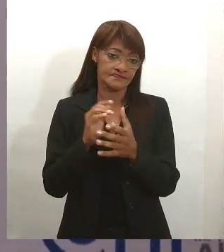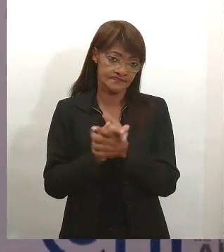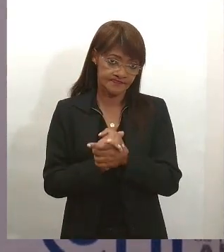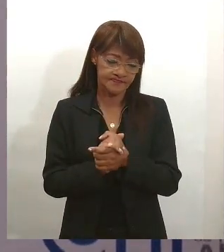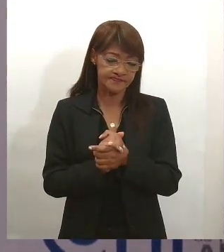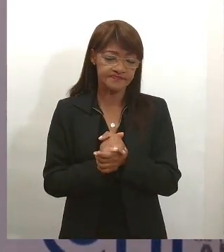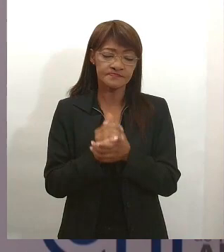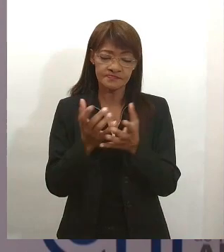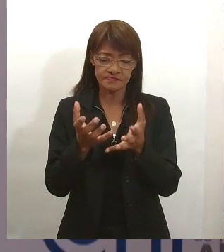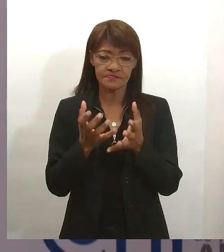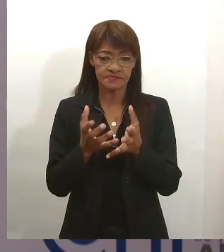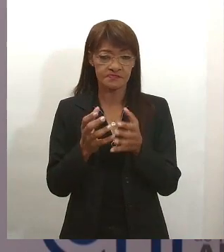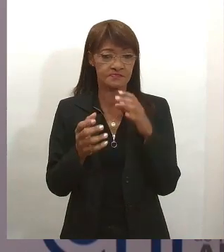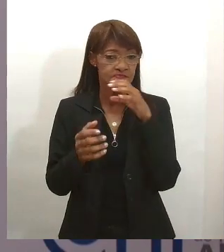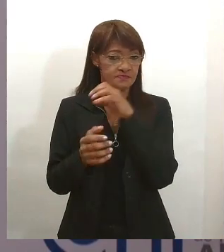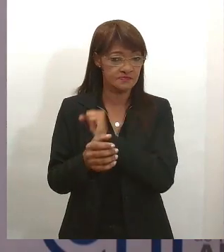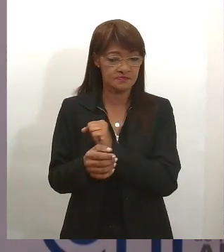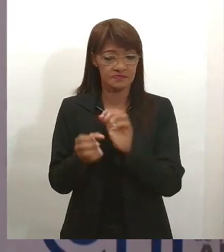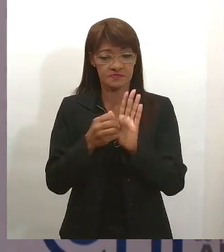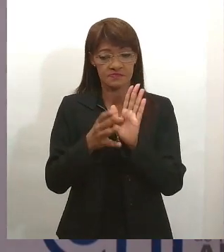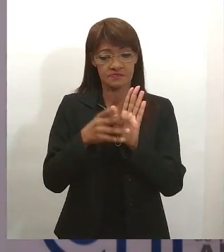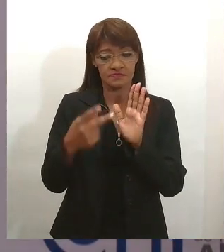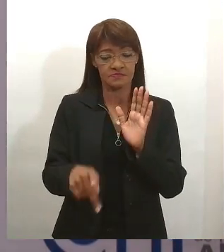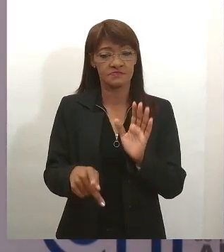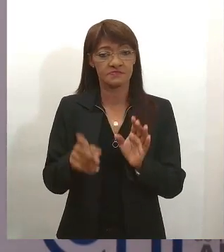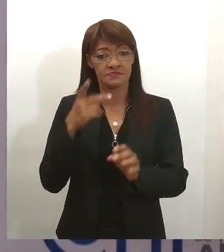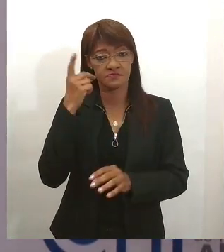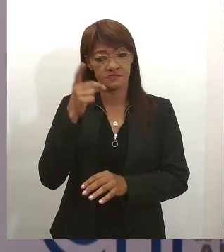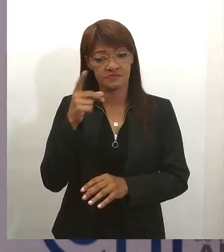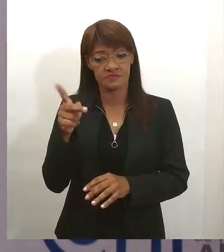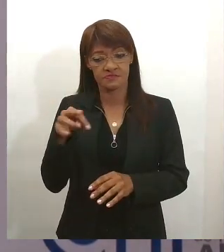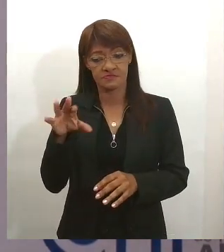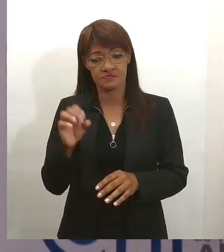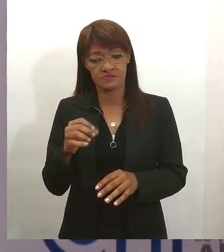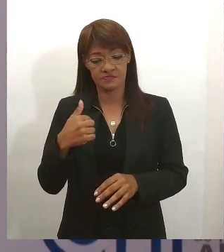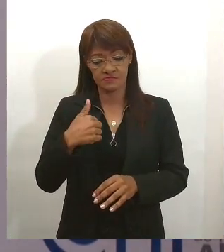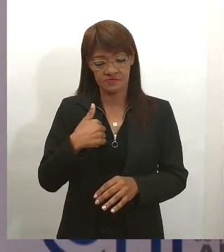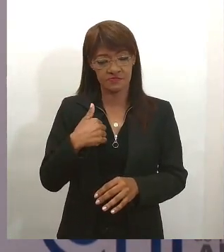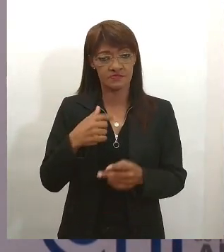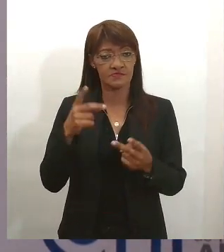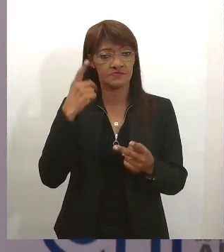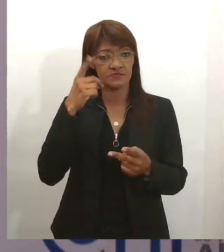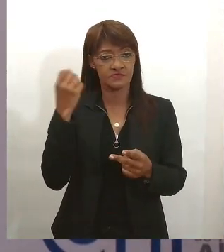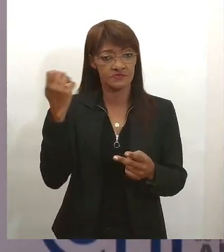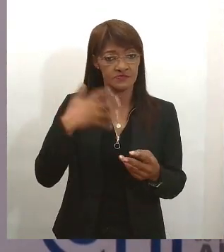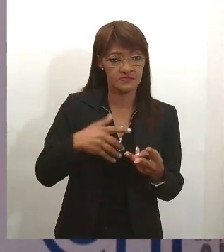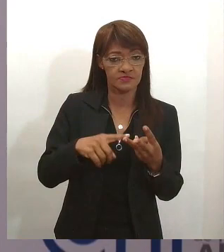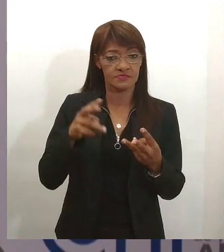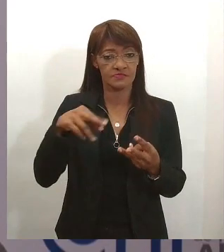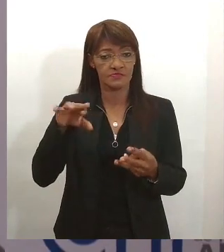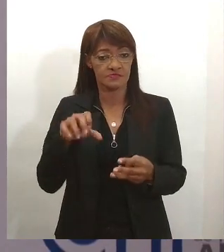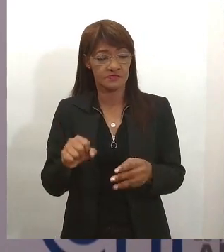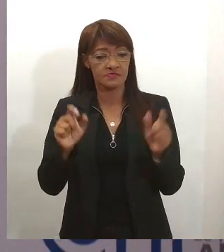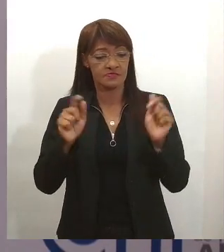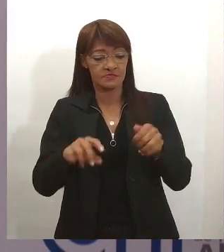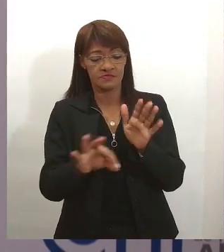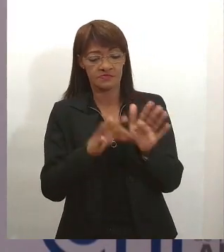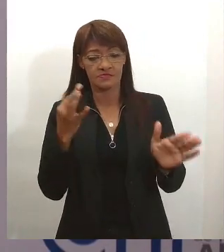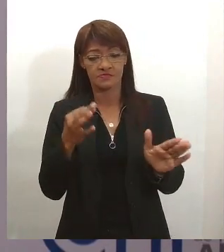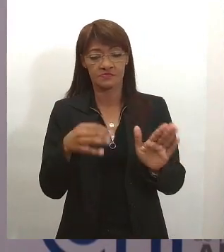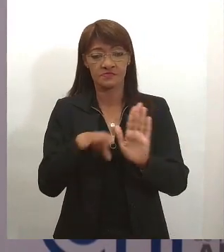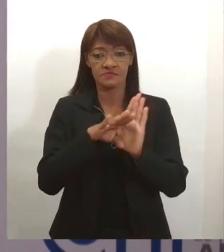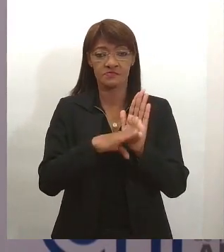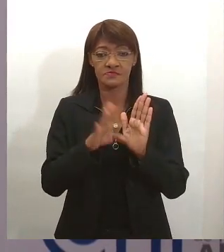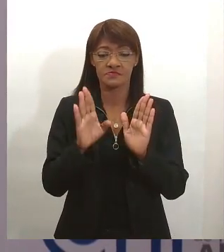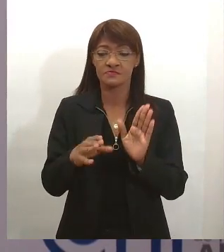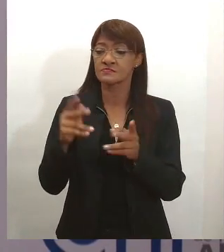Paulo Júnior, que vai ser assinado, né, por mim, pela deputada Lima, pelo deputado Marco Oliveira, possa ser colocado em pauta para a gente convidar Henrique Prata para vir à Assembleia,